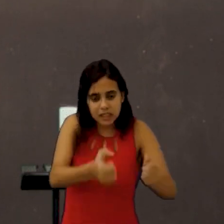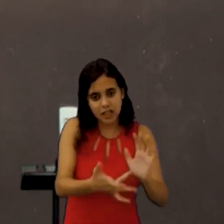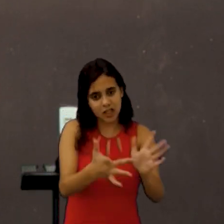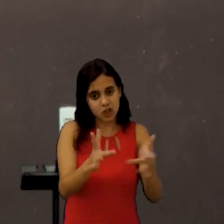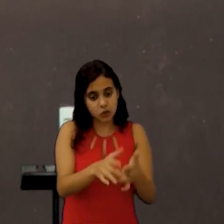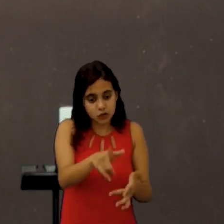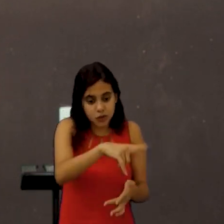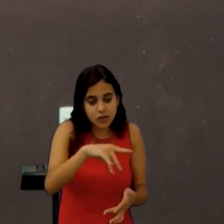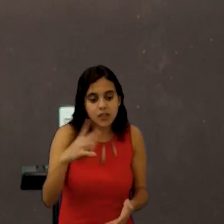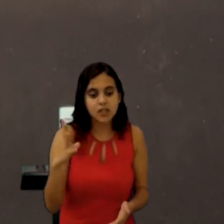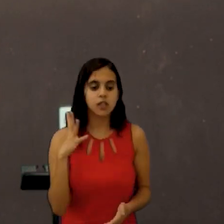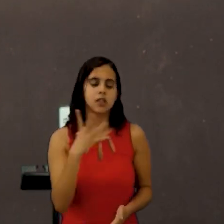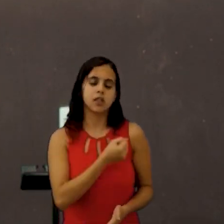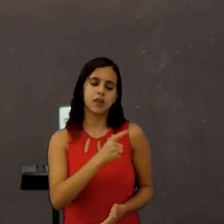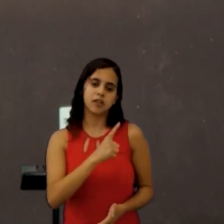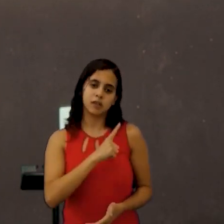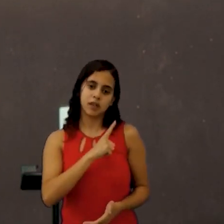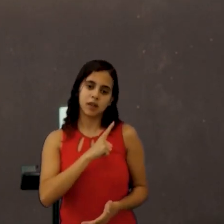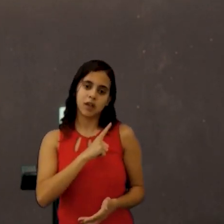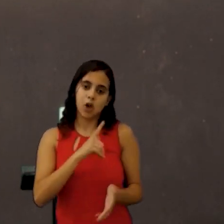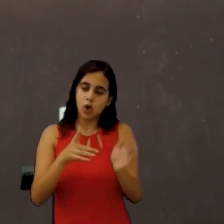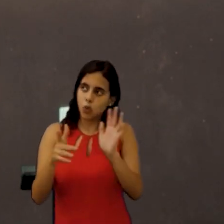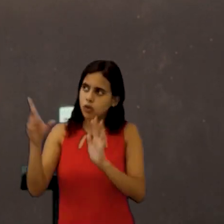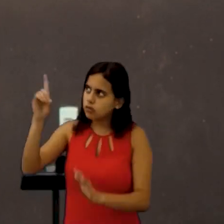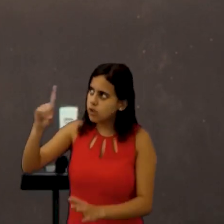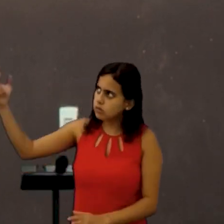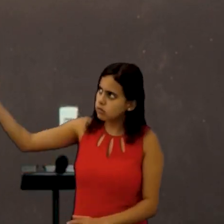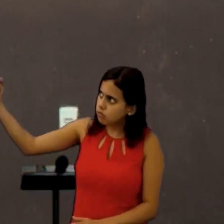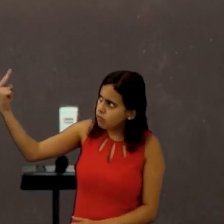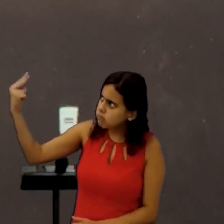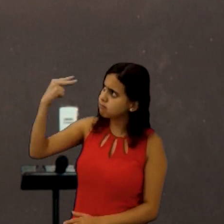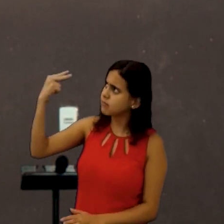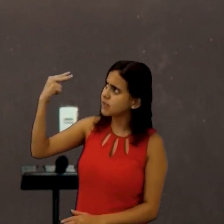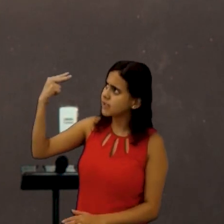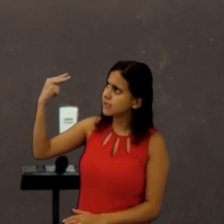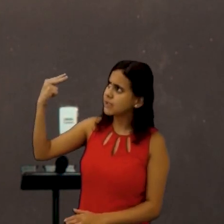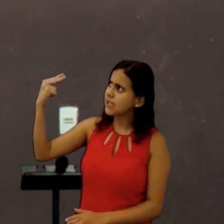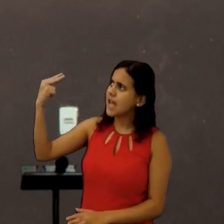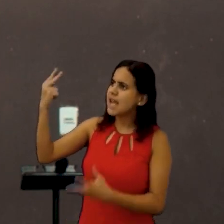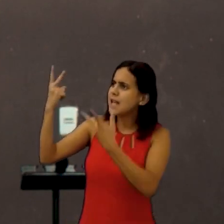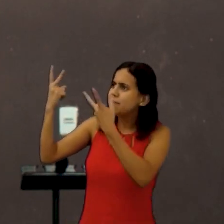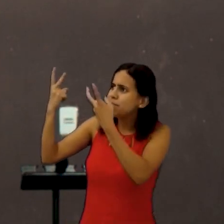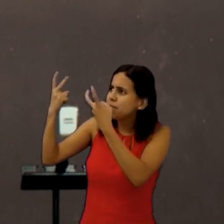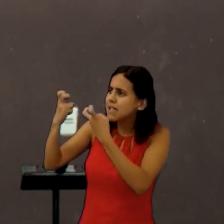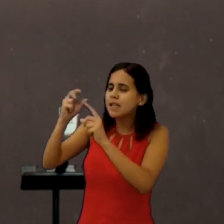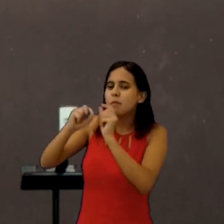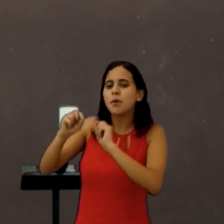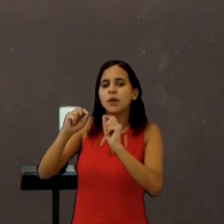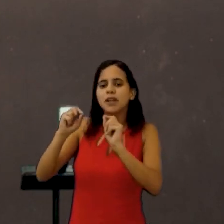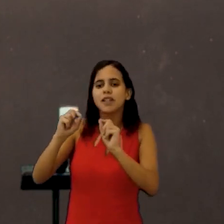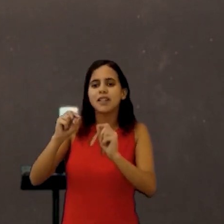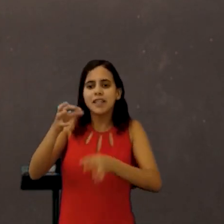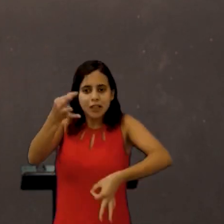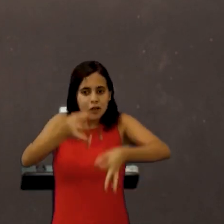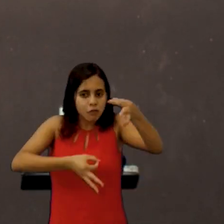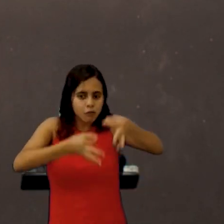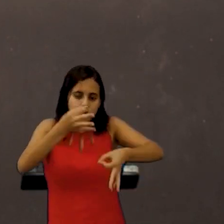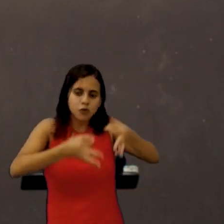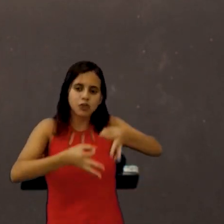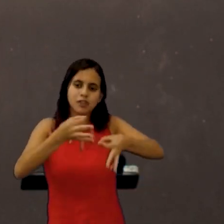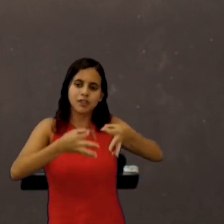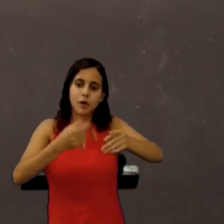Quando Deus olha para nós, ele vê a execução da sua justiça, pois os pecados que